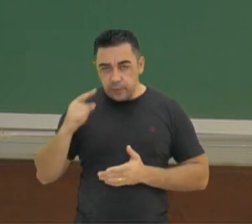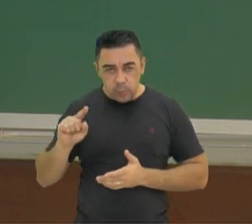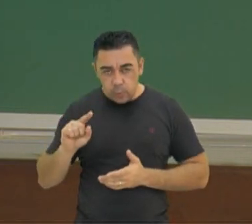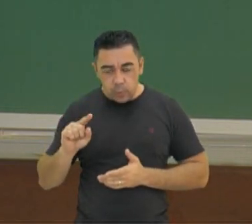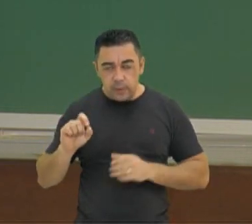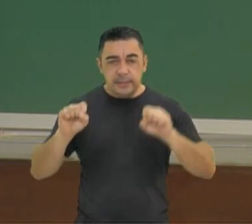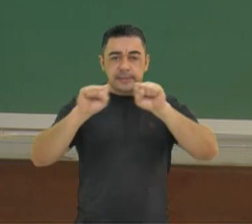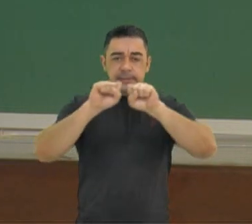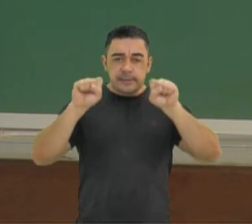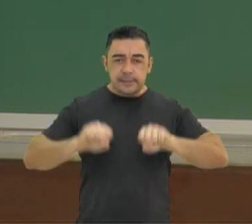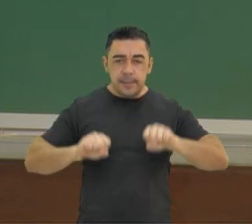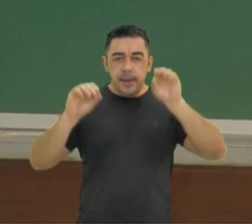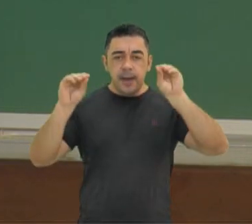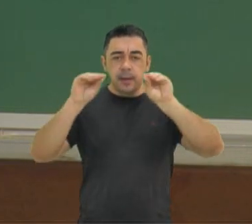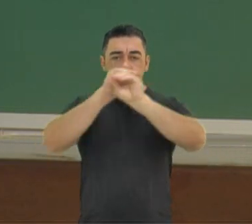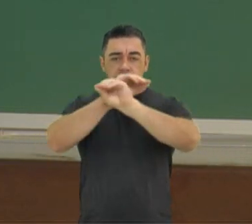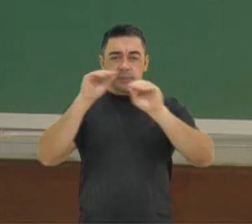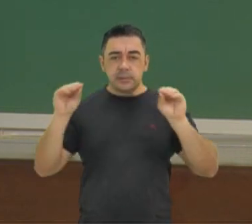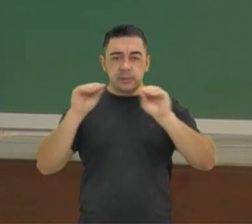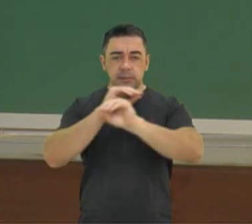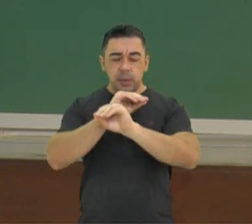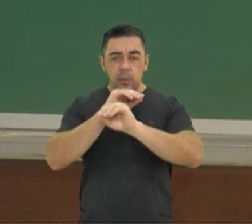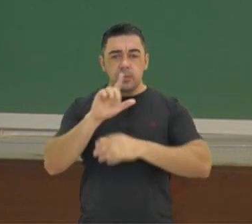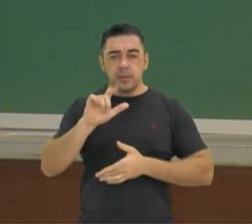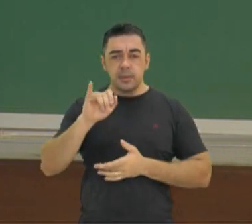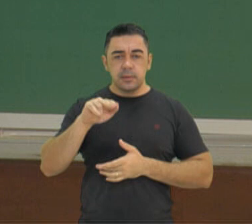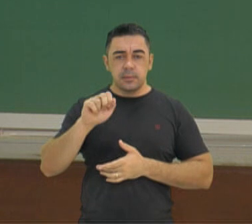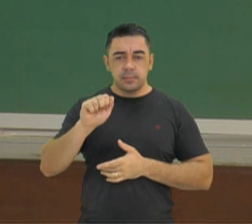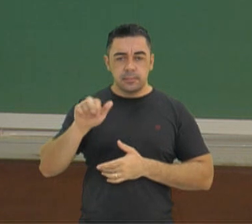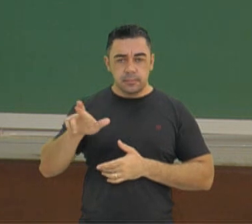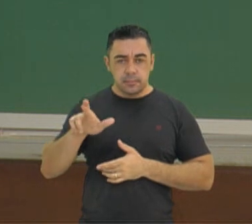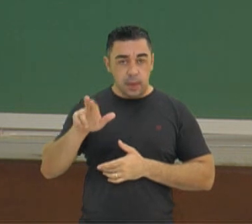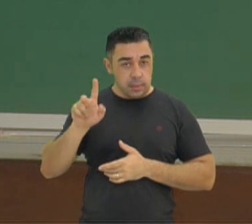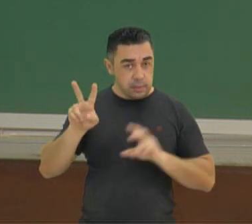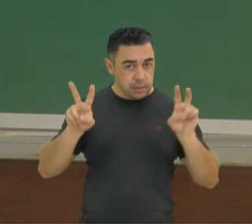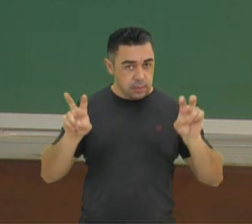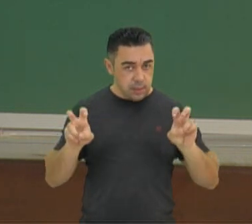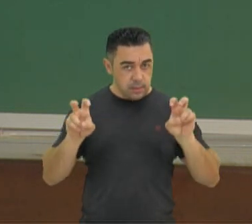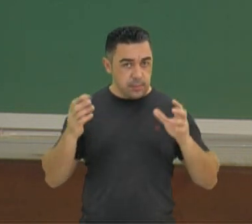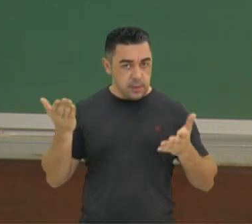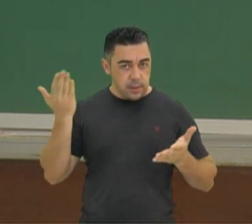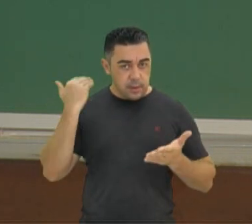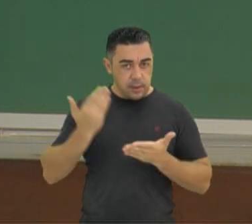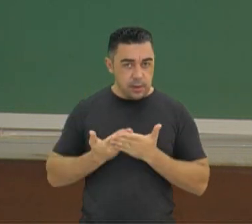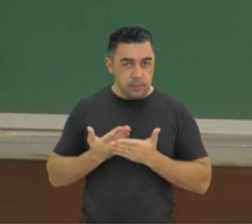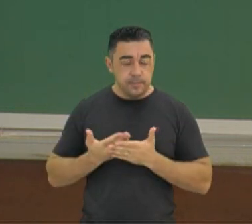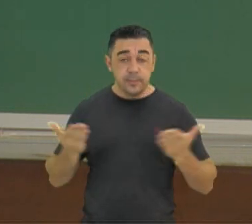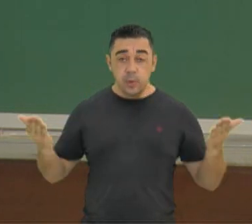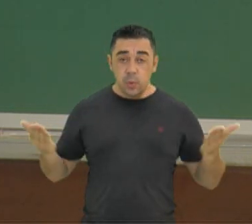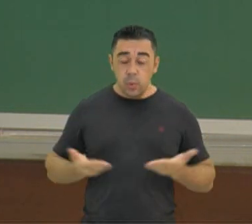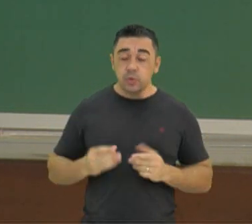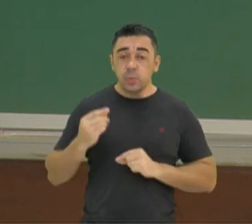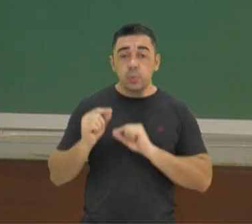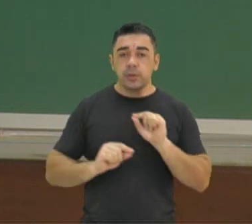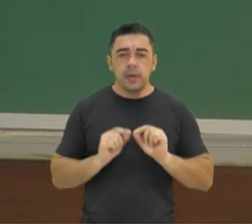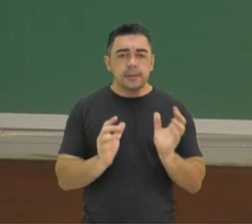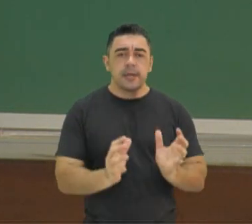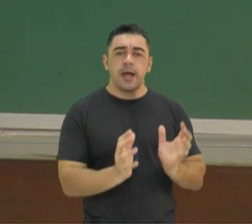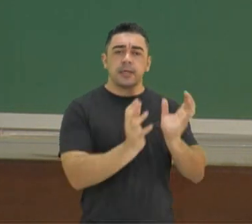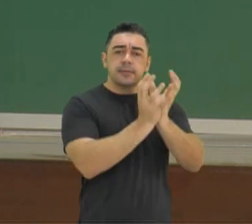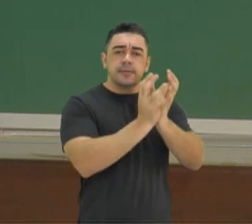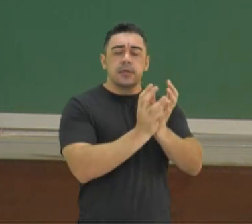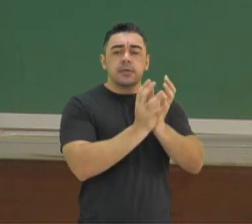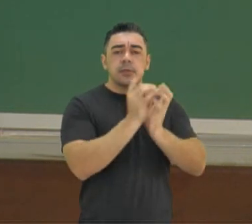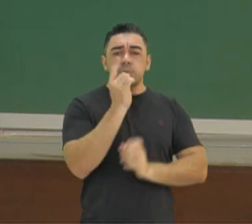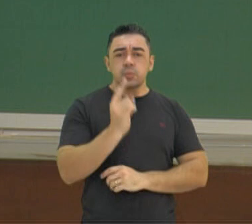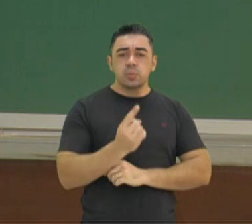anterior? Sistema de equações lineares. Então esse é o tema aí da última aula. Na aula de hoje, classificação